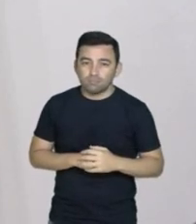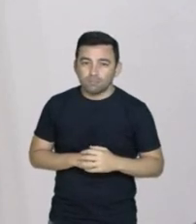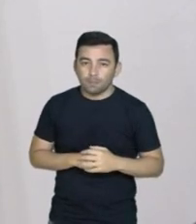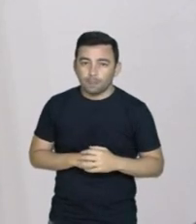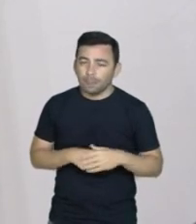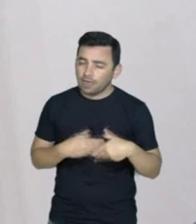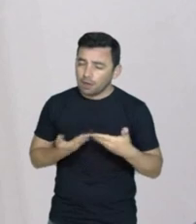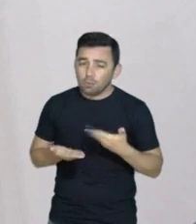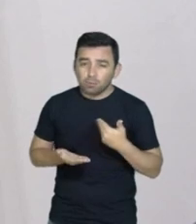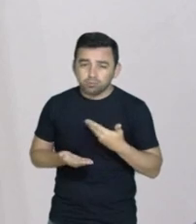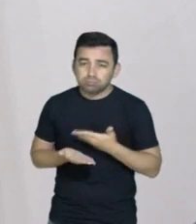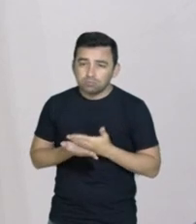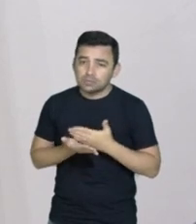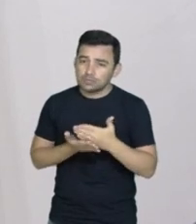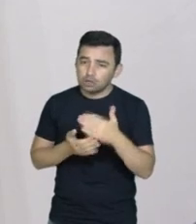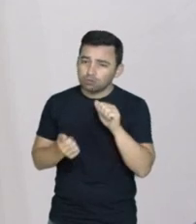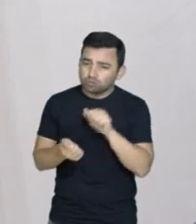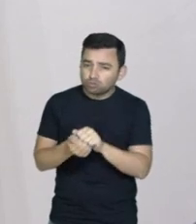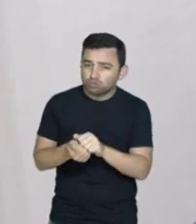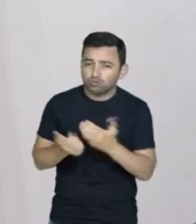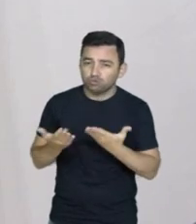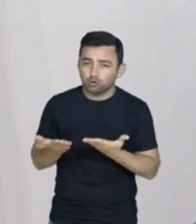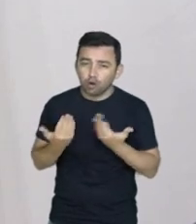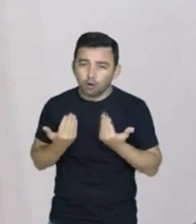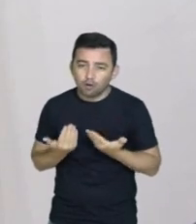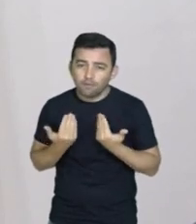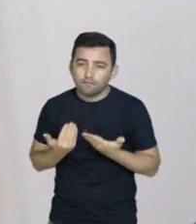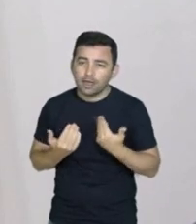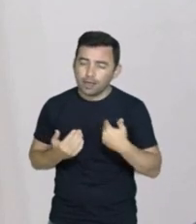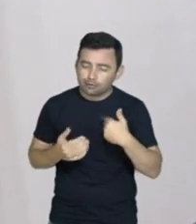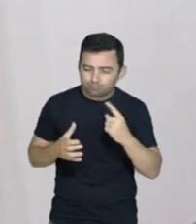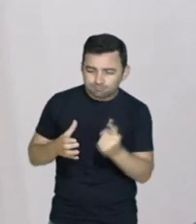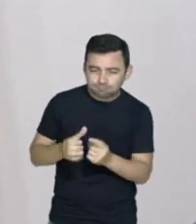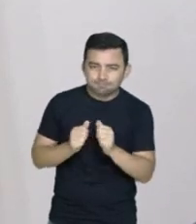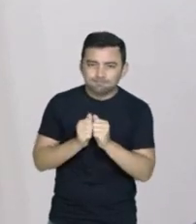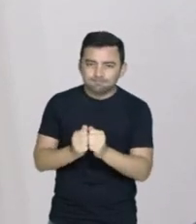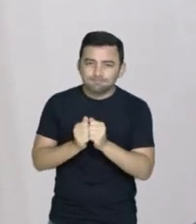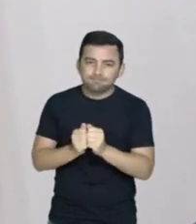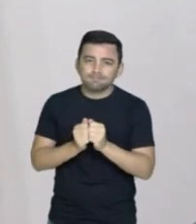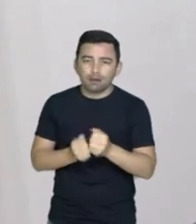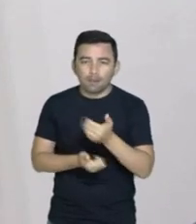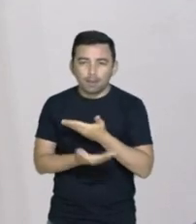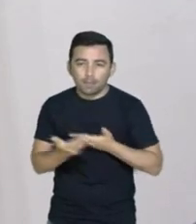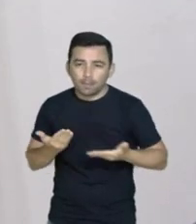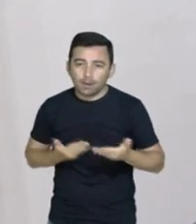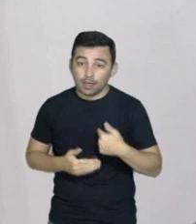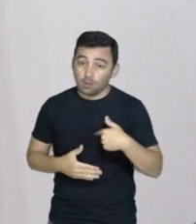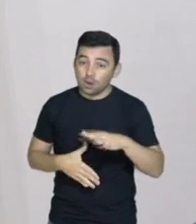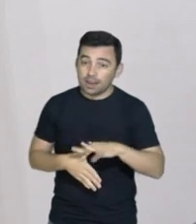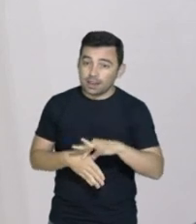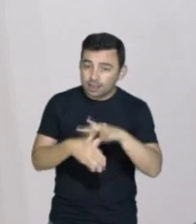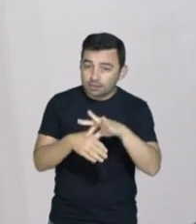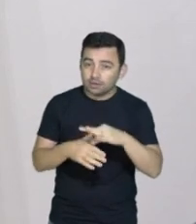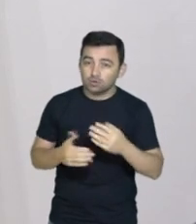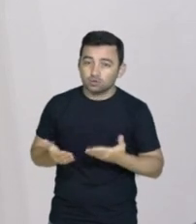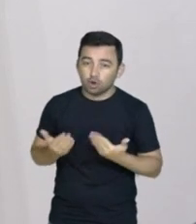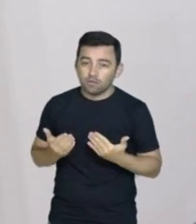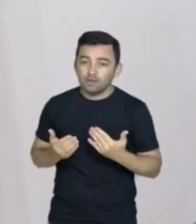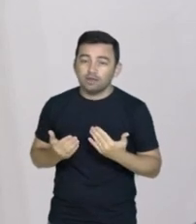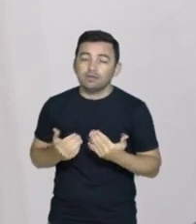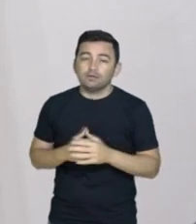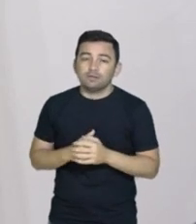ingressei junto com os jovens me envolvi com a juventude o líder de jovens depois